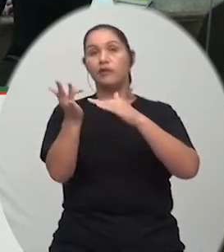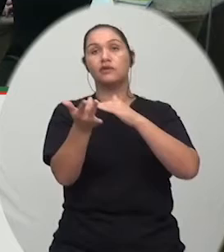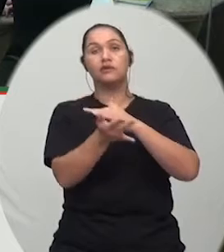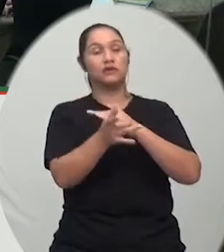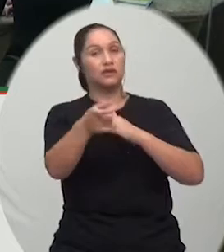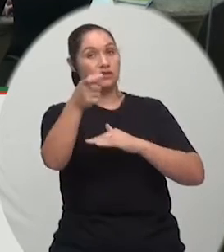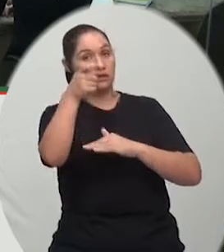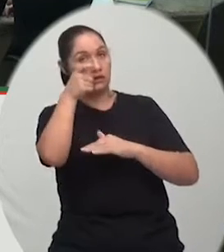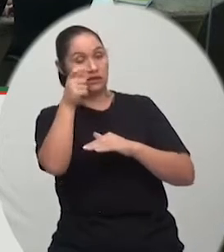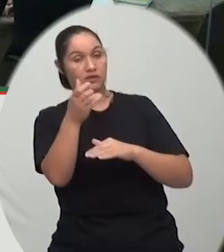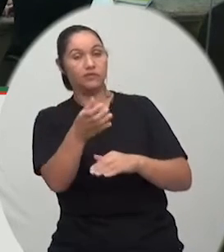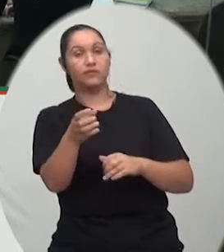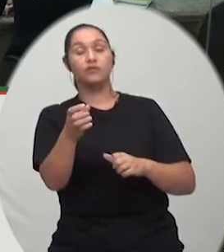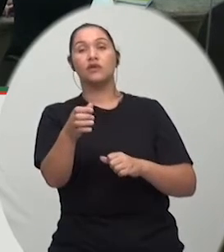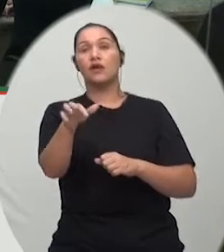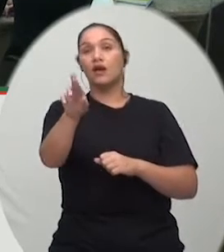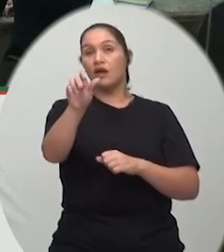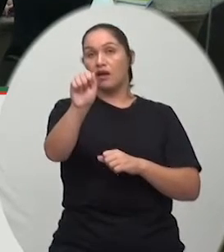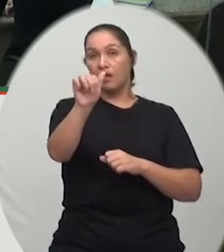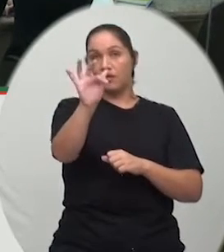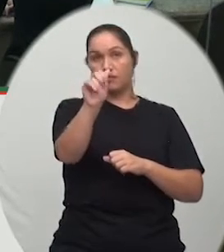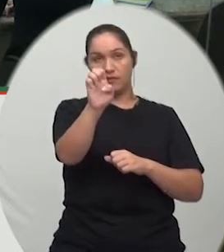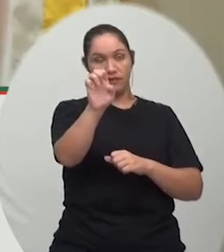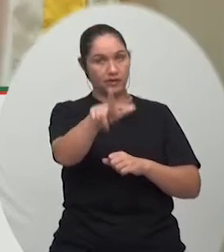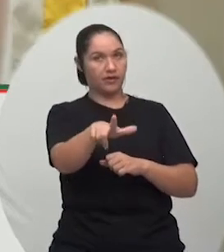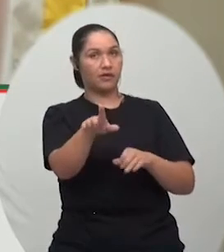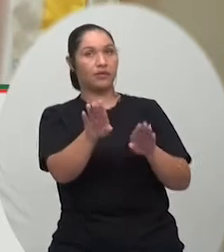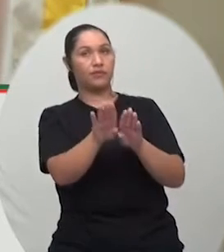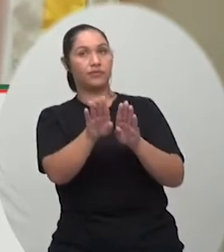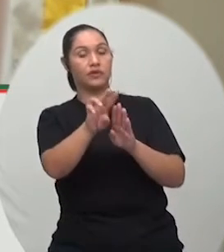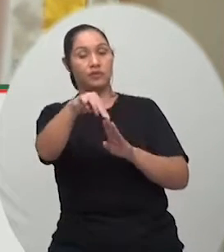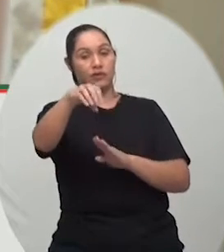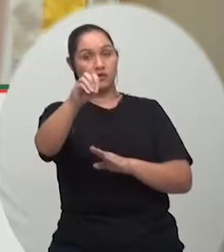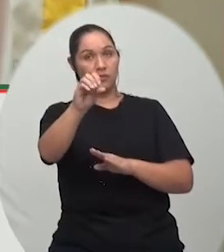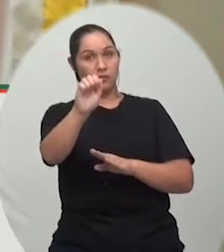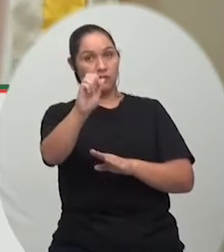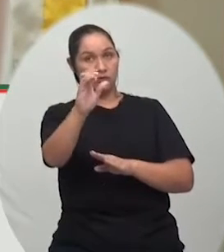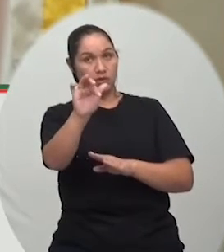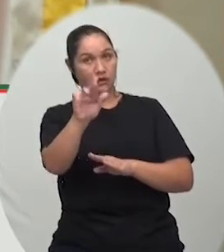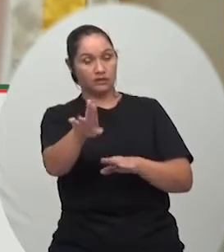Rafael, doutor Moacir Menezes, Anara Manente,